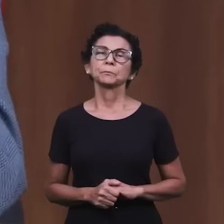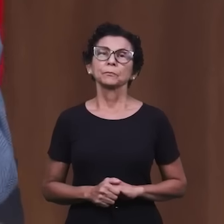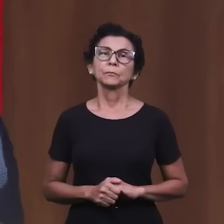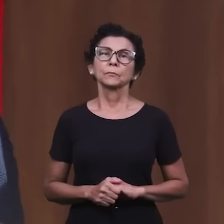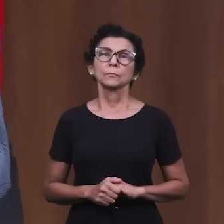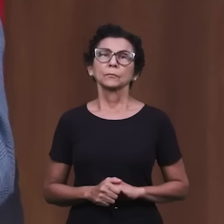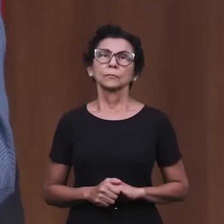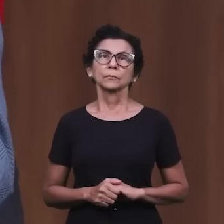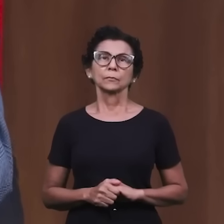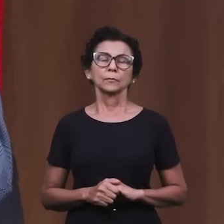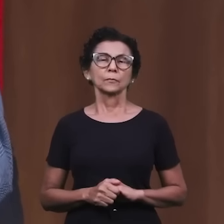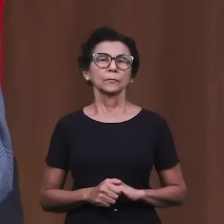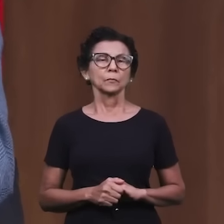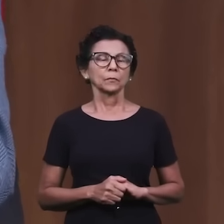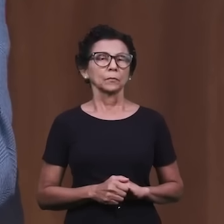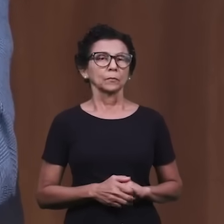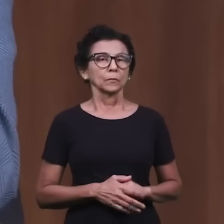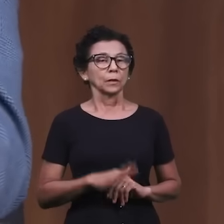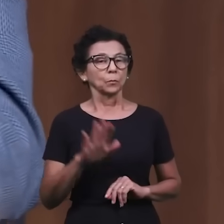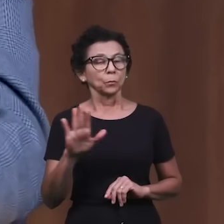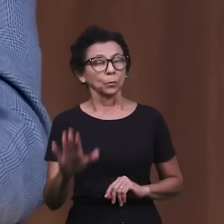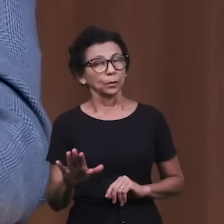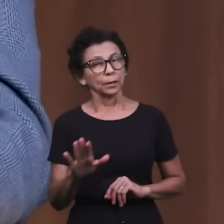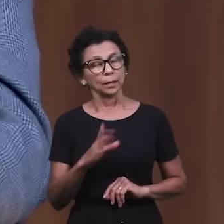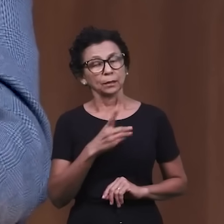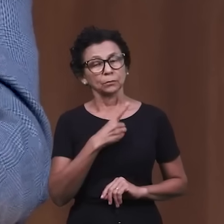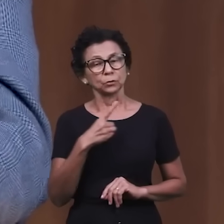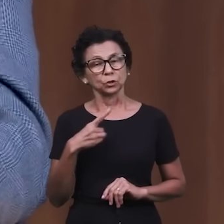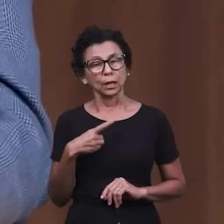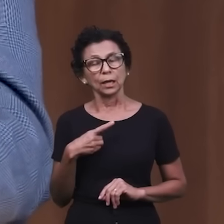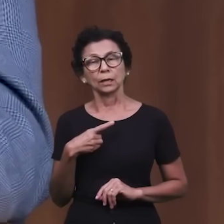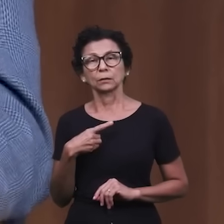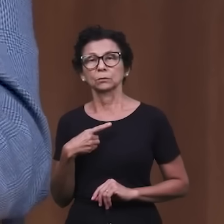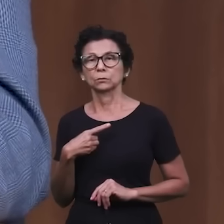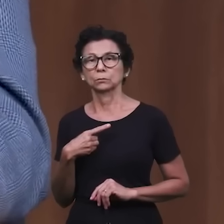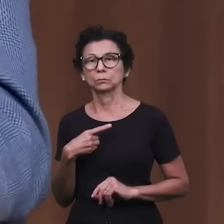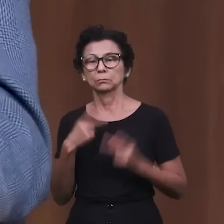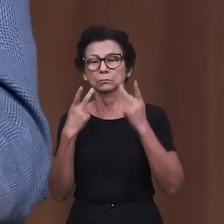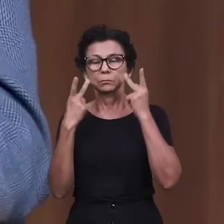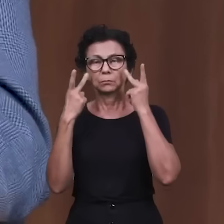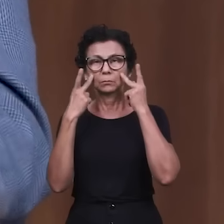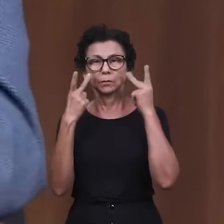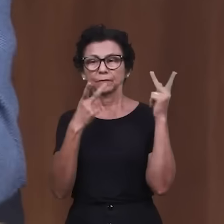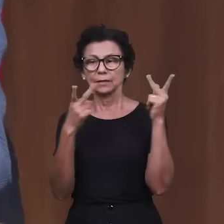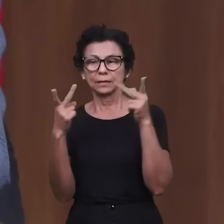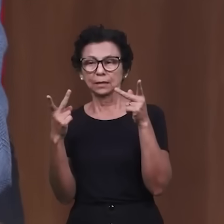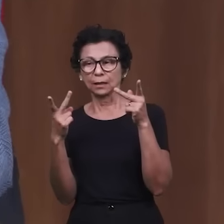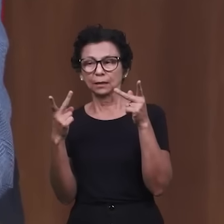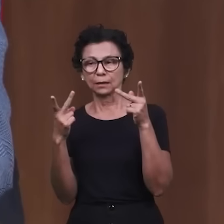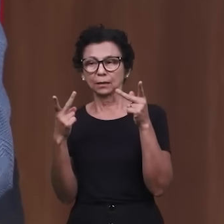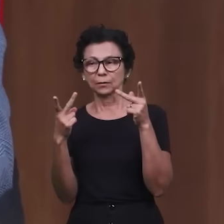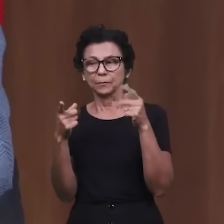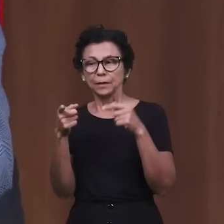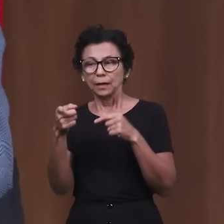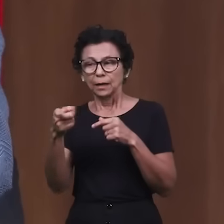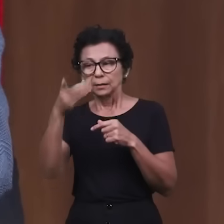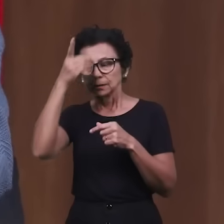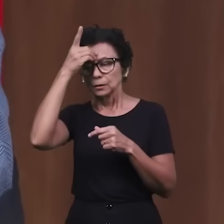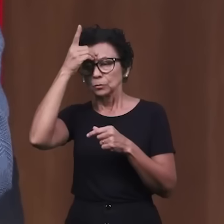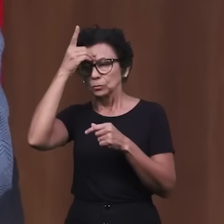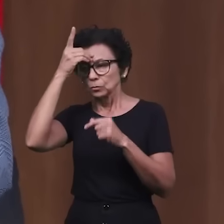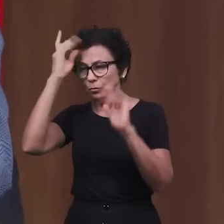no atendimento que ele dá ou numa visita que ele faz, ele tem um dom diretivo para aquela